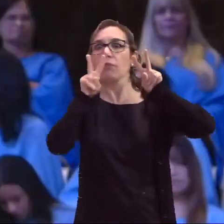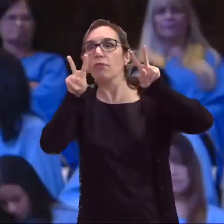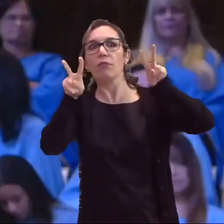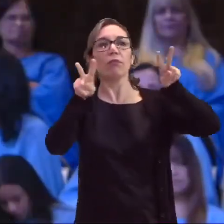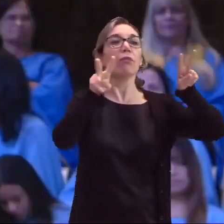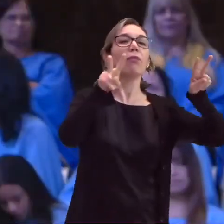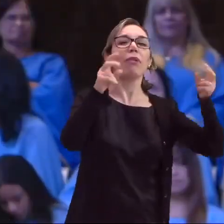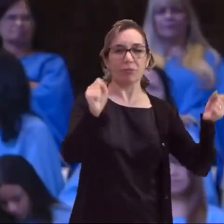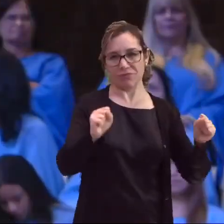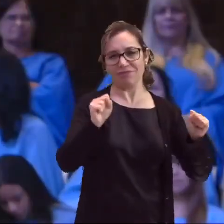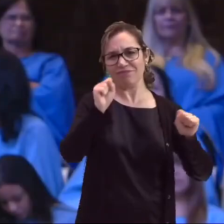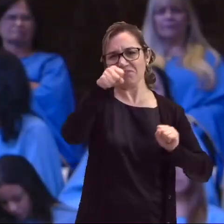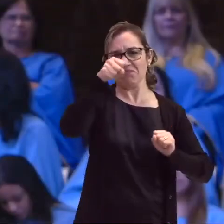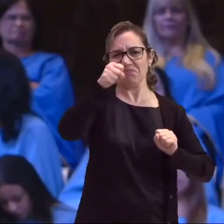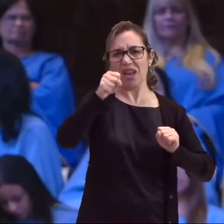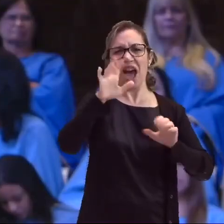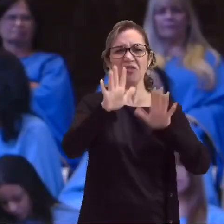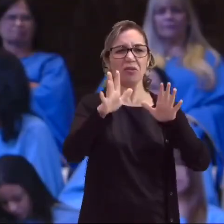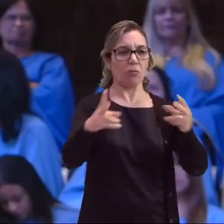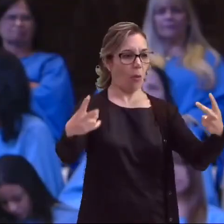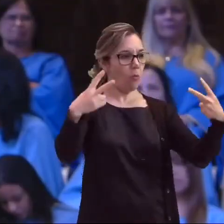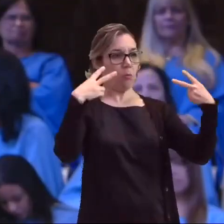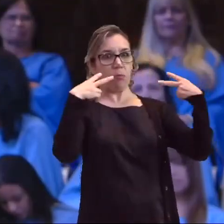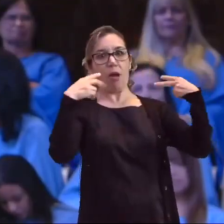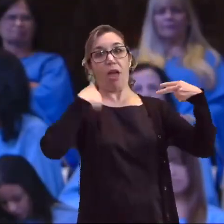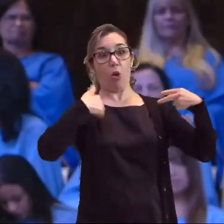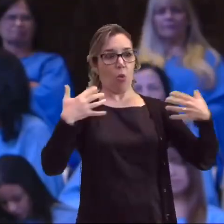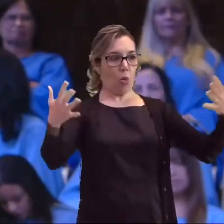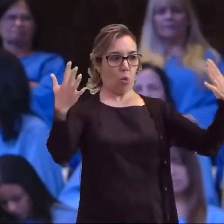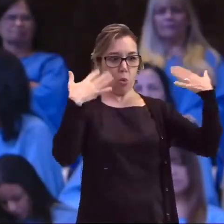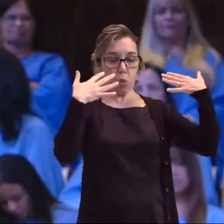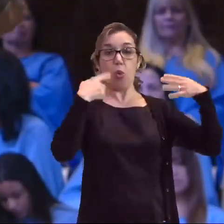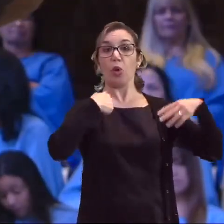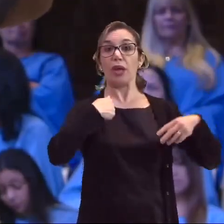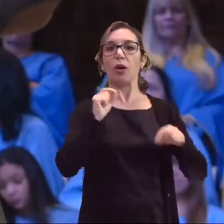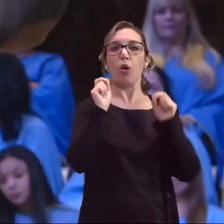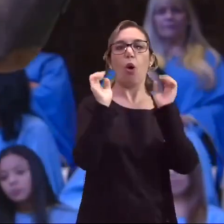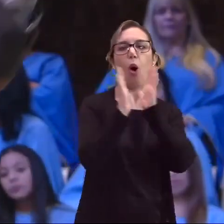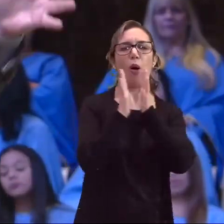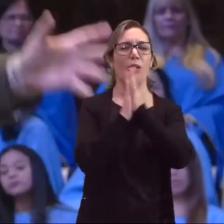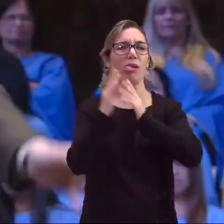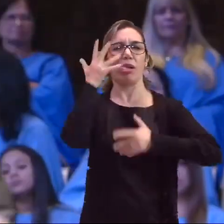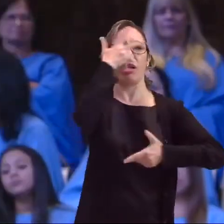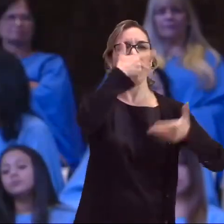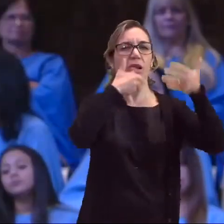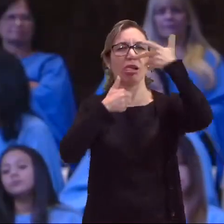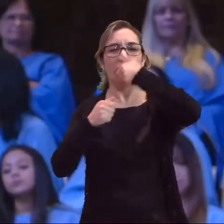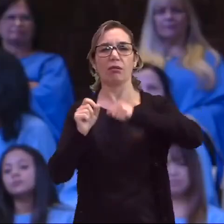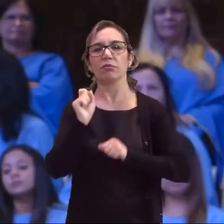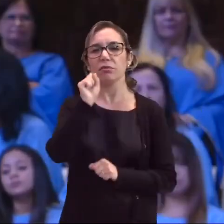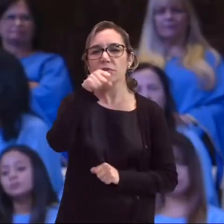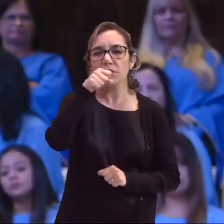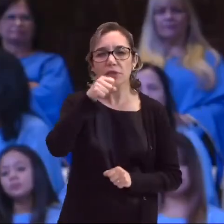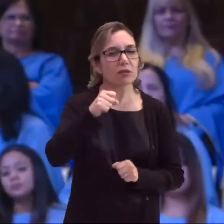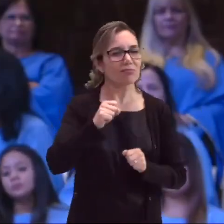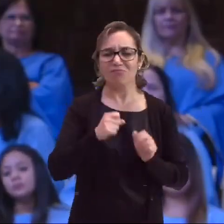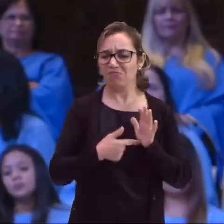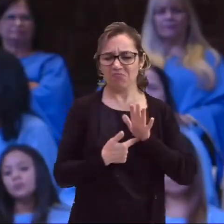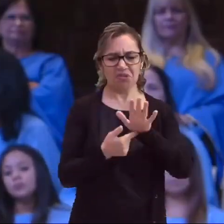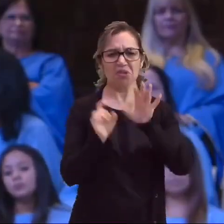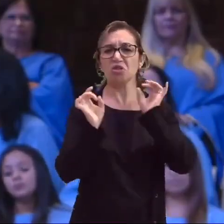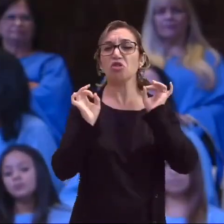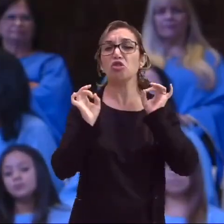como pessoas espirituais e religiosamente destacadas das outras pessoas